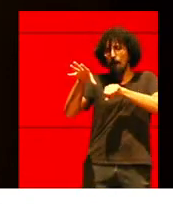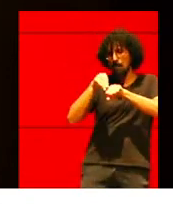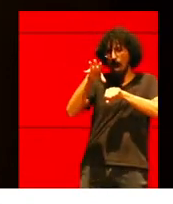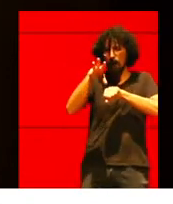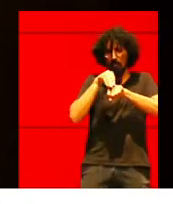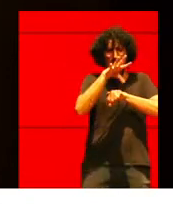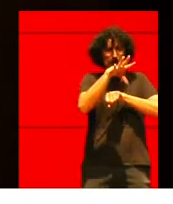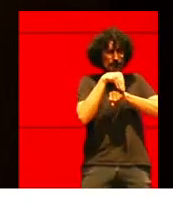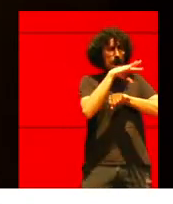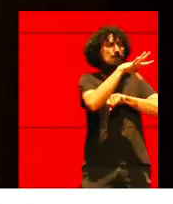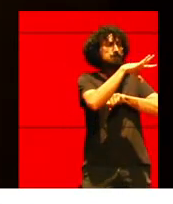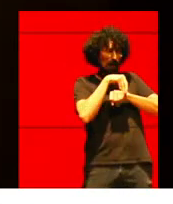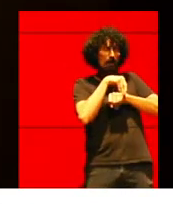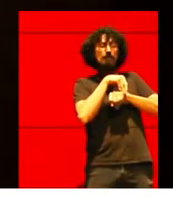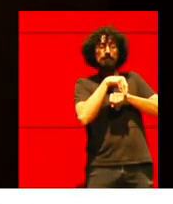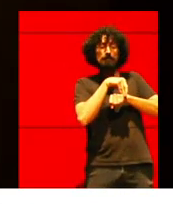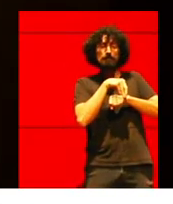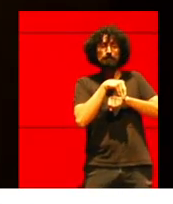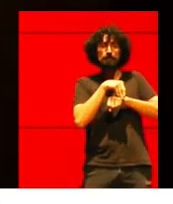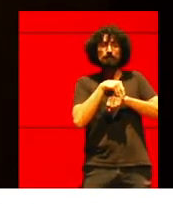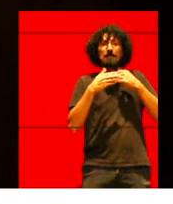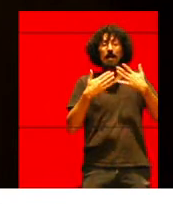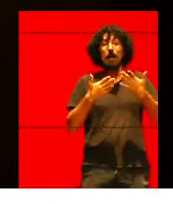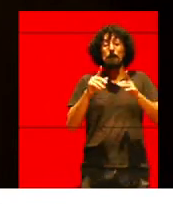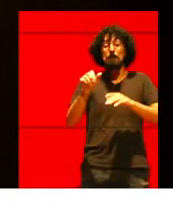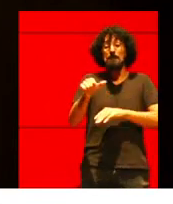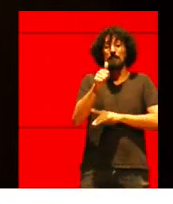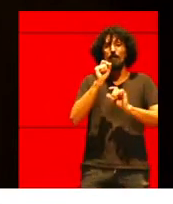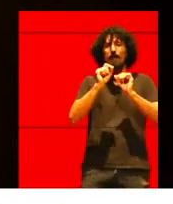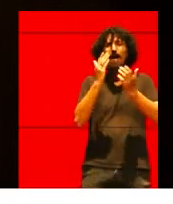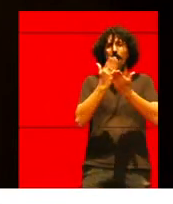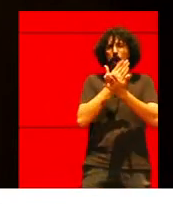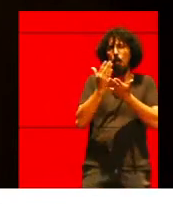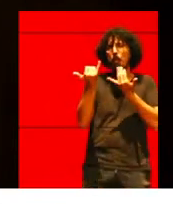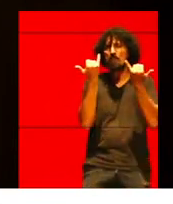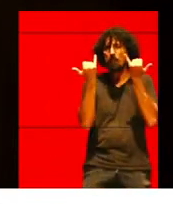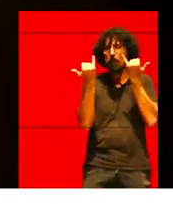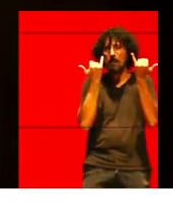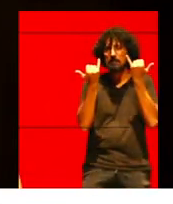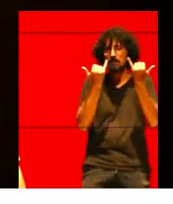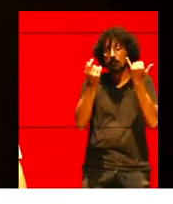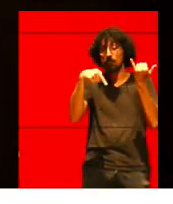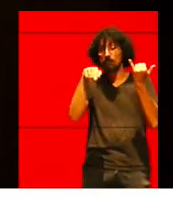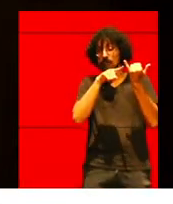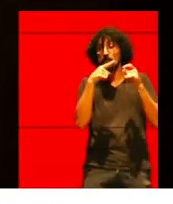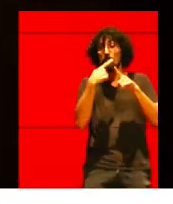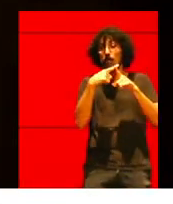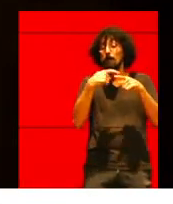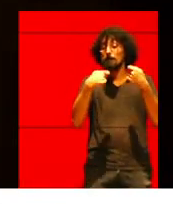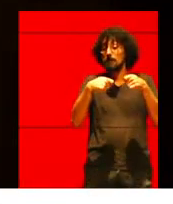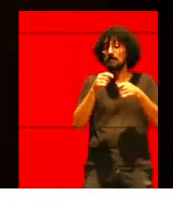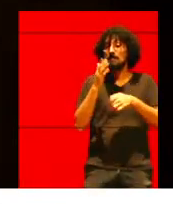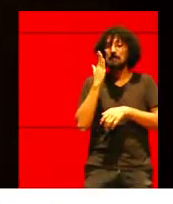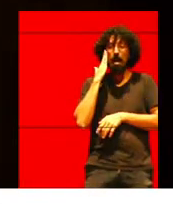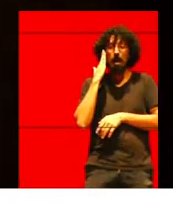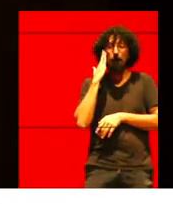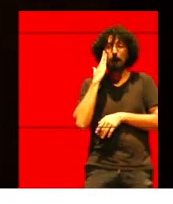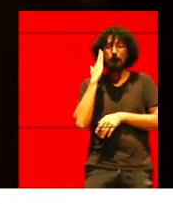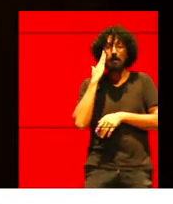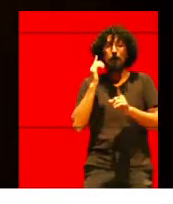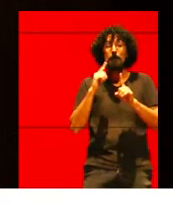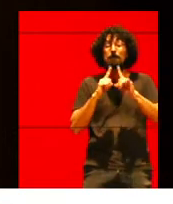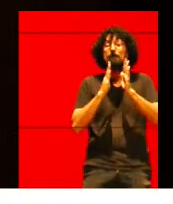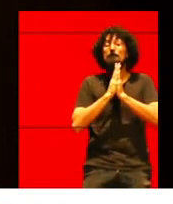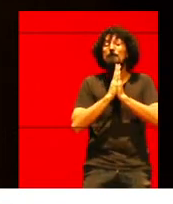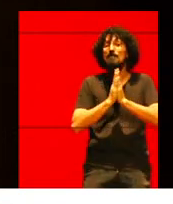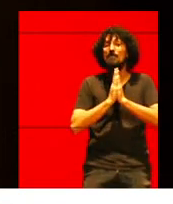também. Eu vou trazer primeiro algumas informações para vocês, que é para vocês estarem cientes, mas, por